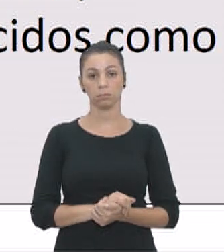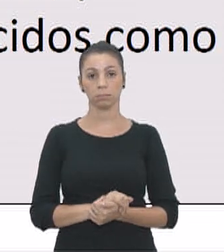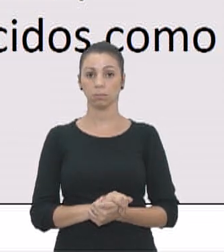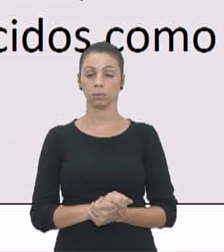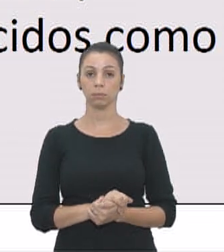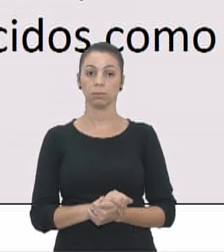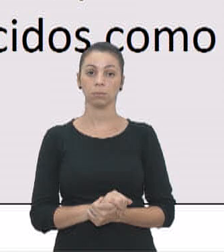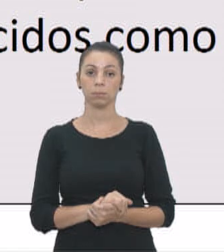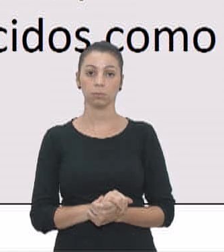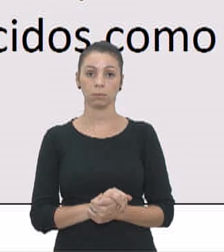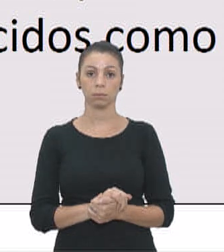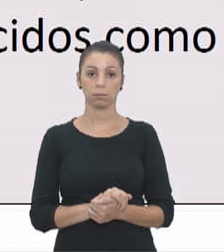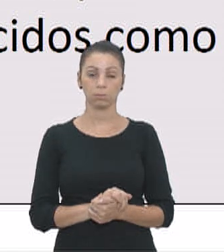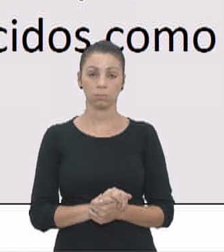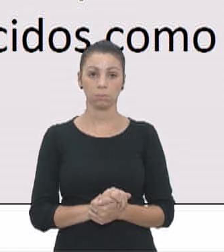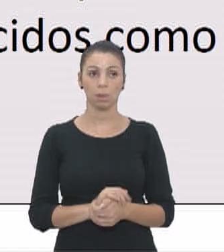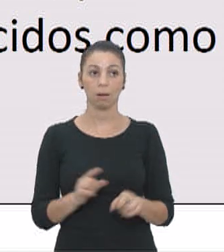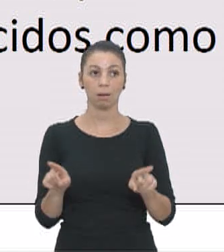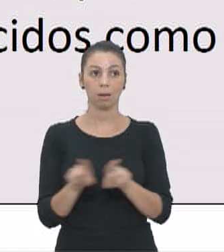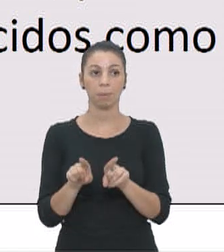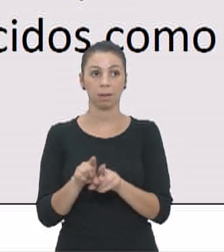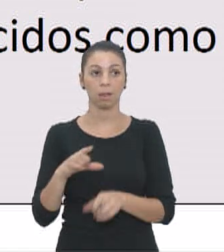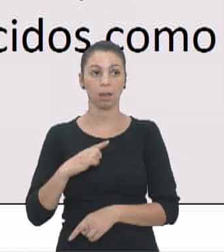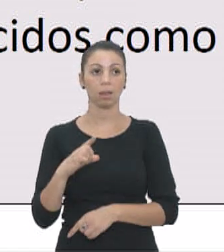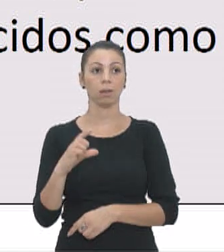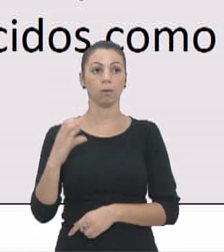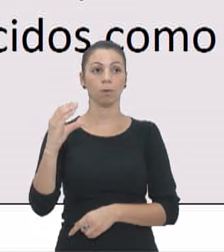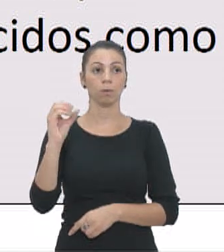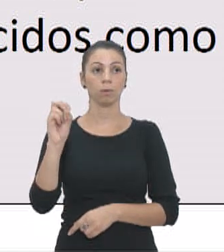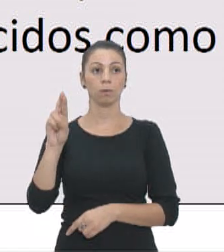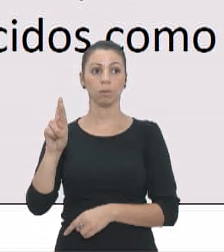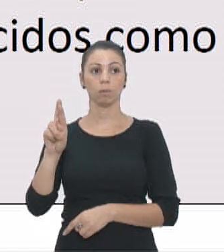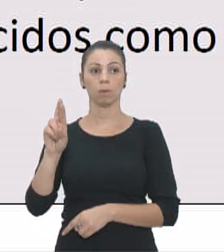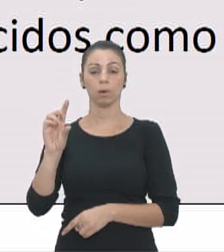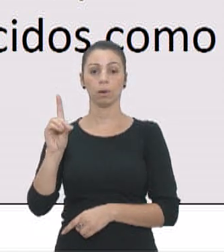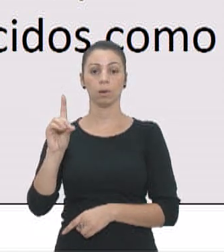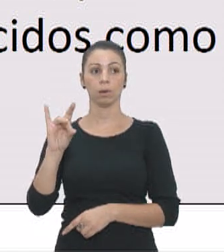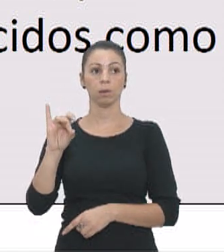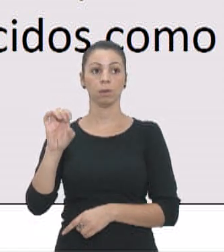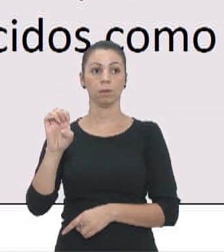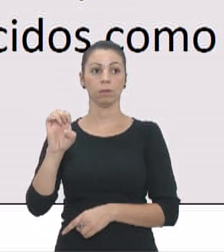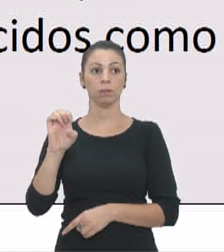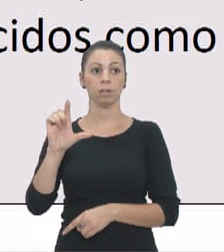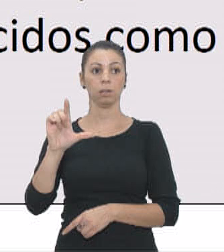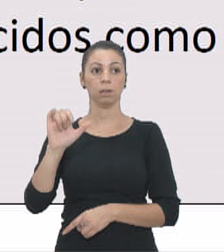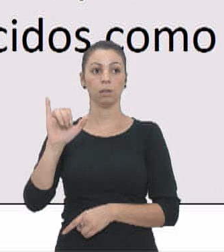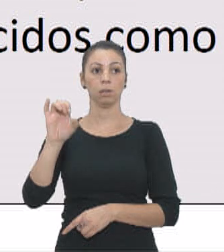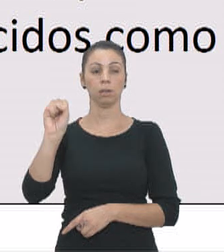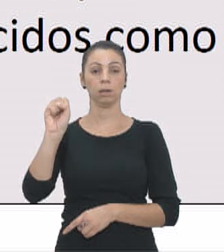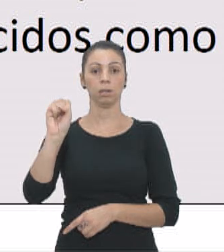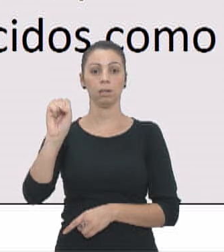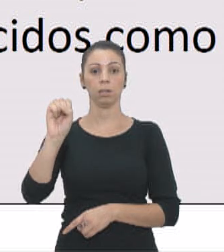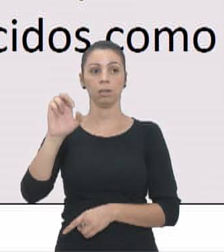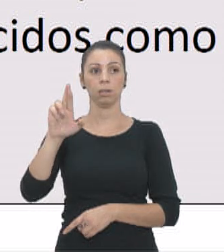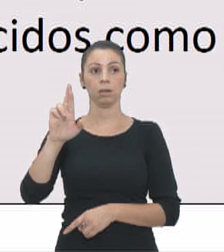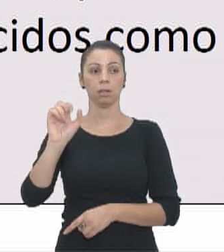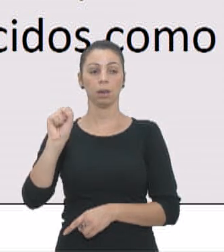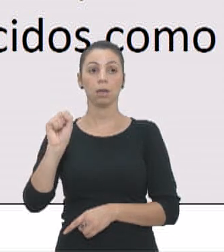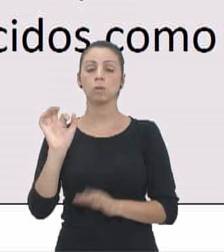E eu tenho aqui também os Cordeliers. Eles defendiam propostas radicais, como o fim da propriedade